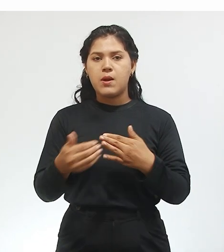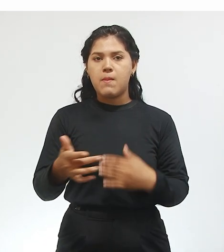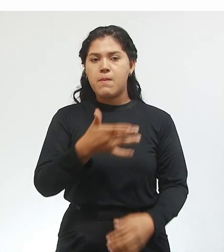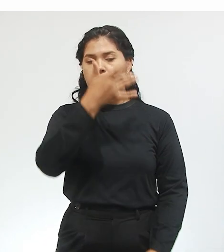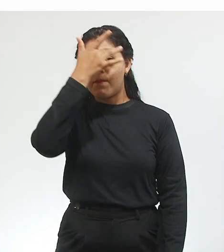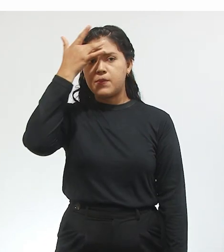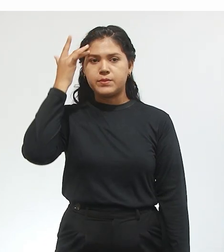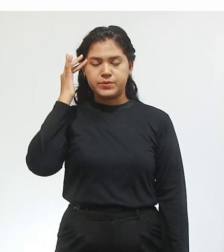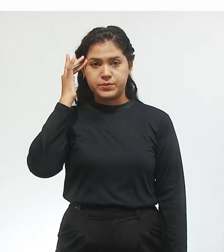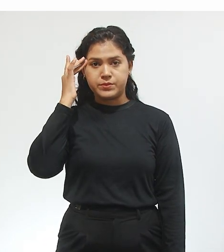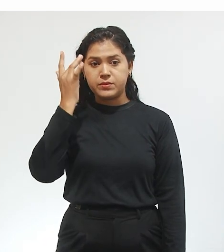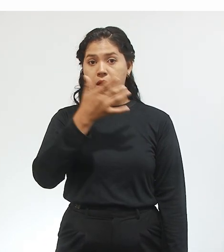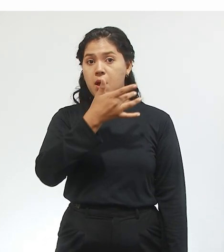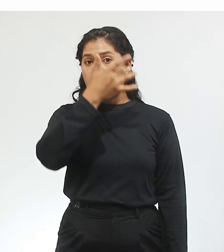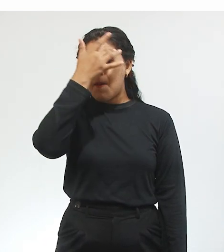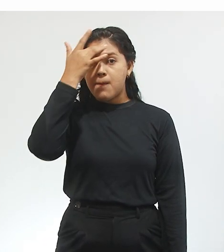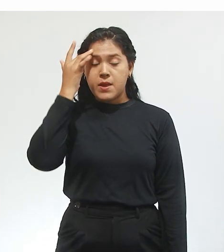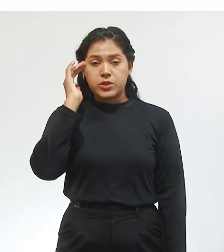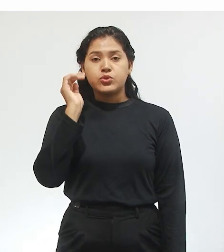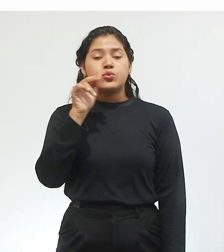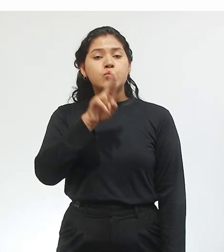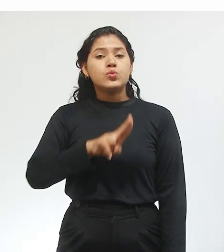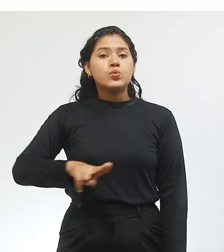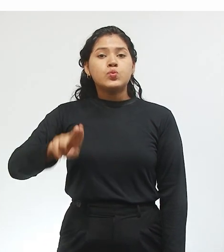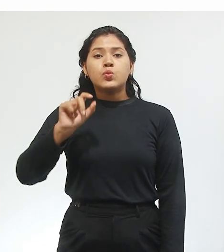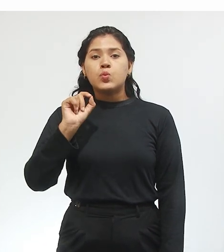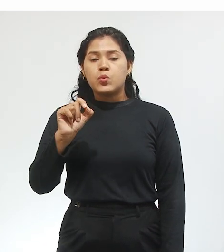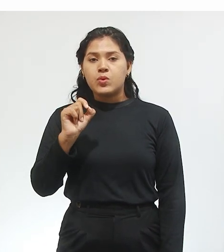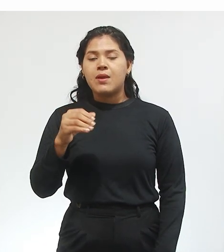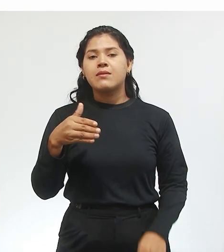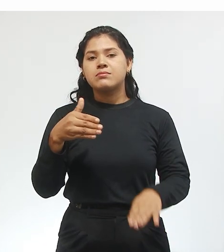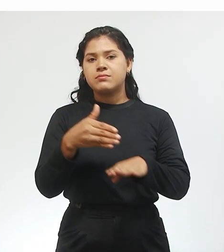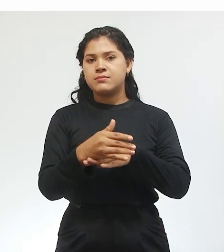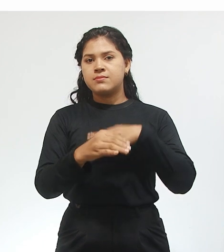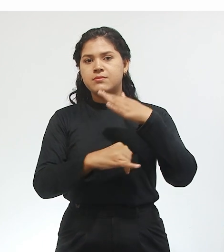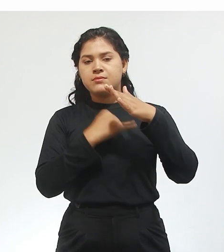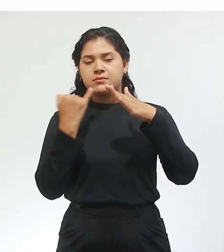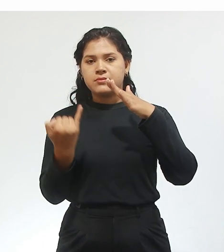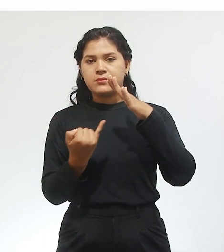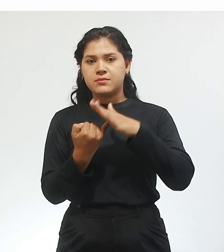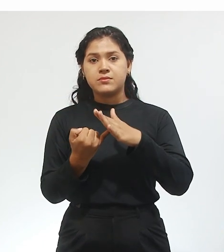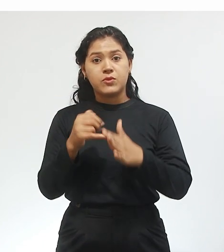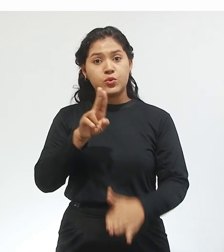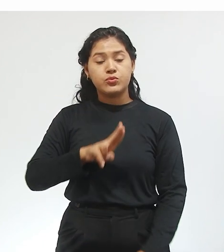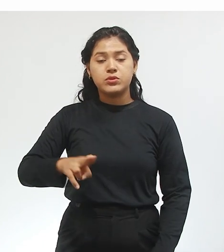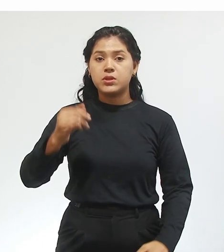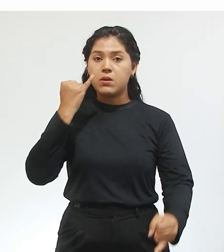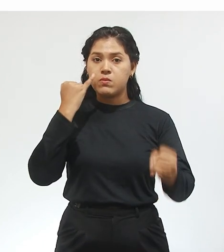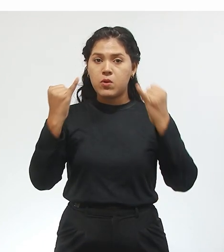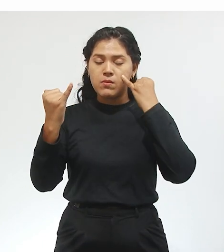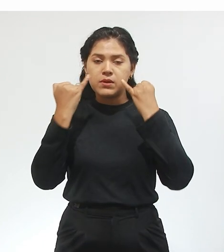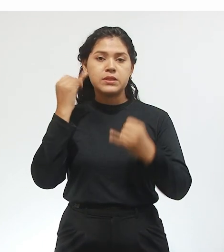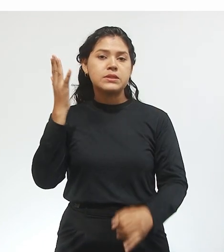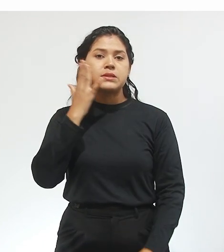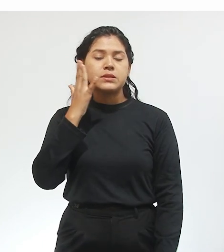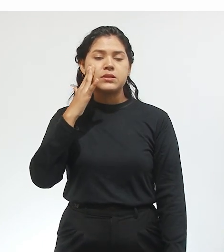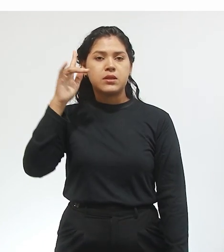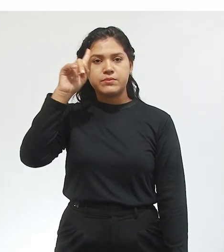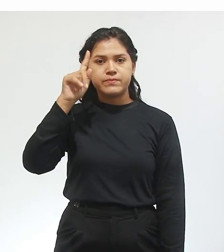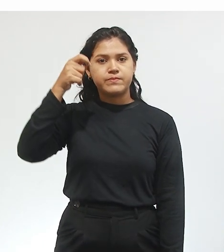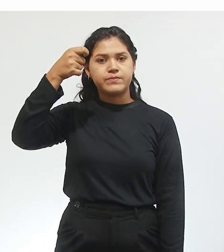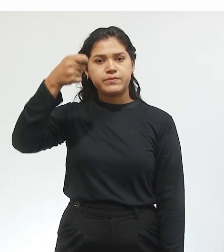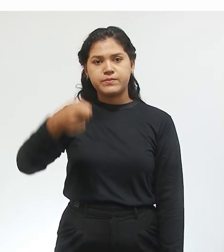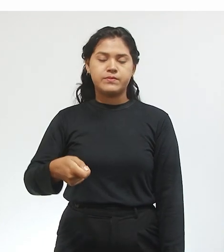são aqueles que integram a entidade e utilizarão as informações para tomar decisões do dia a dia,